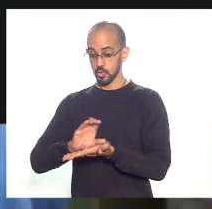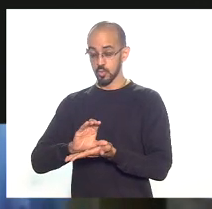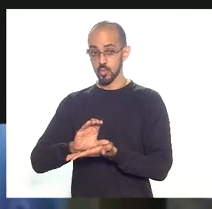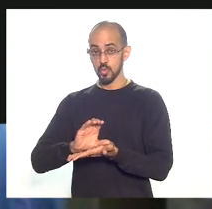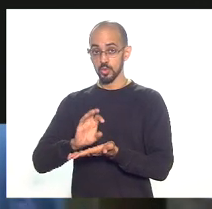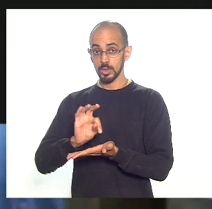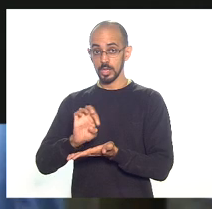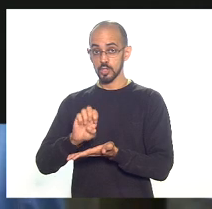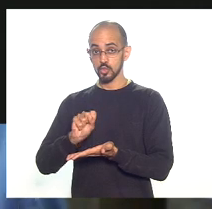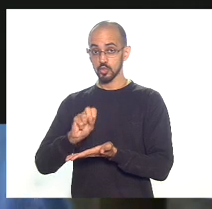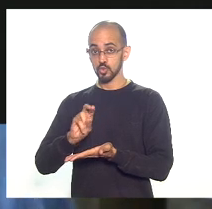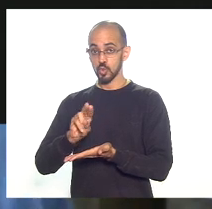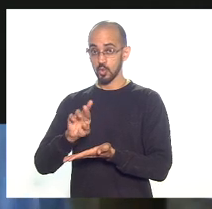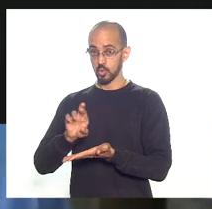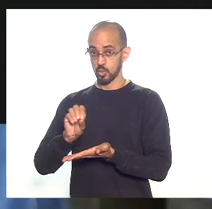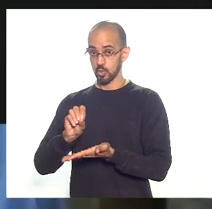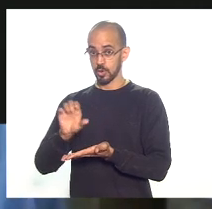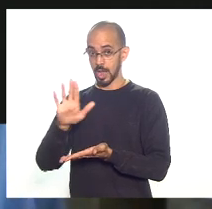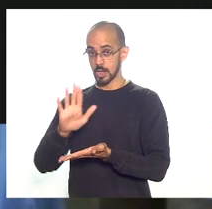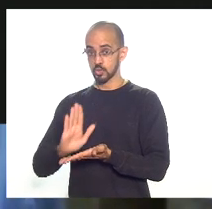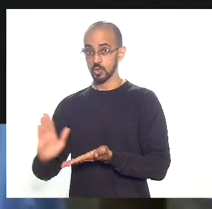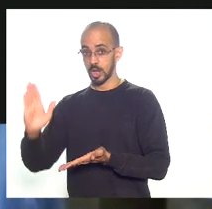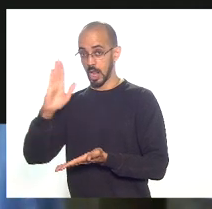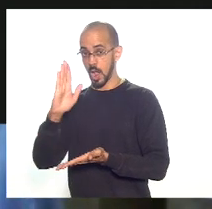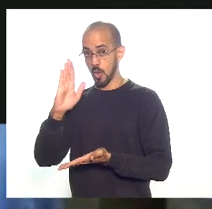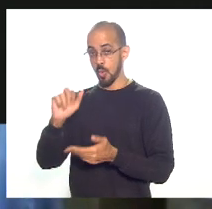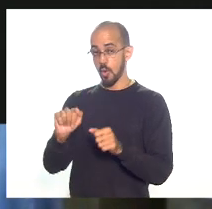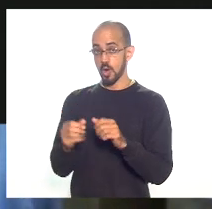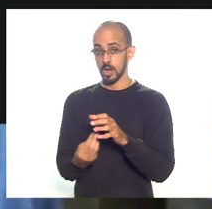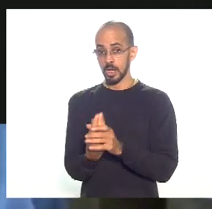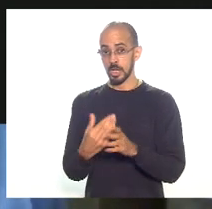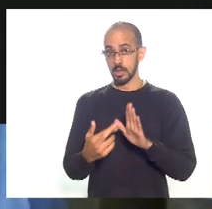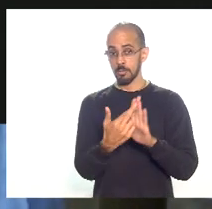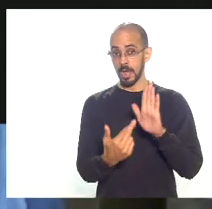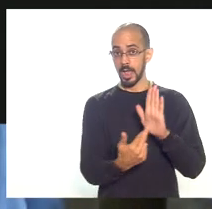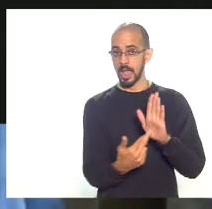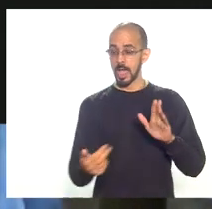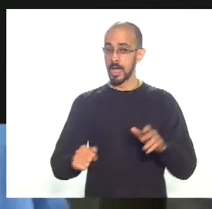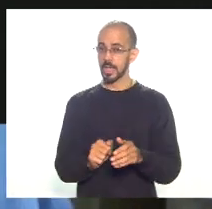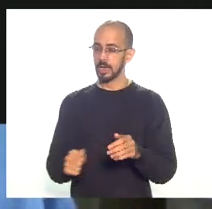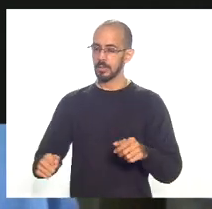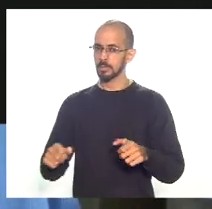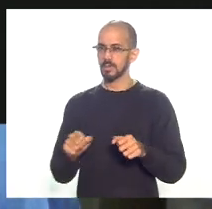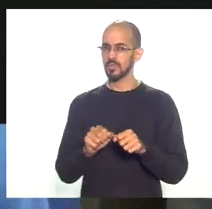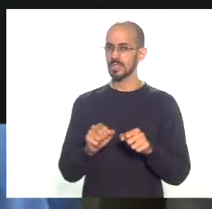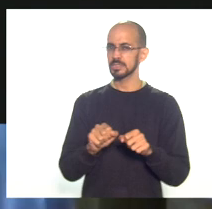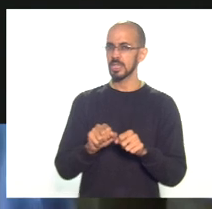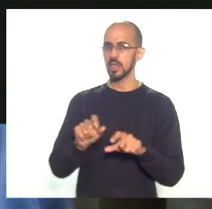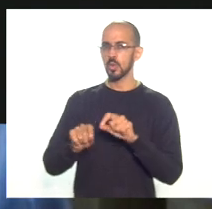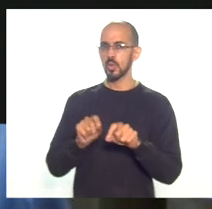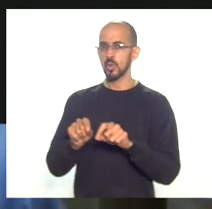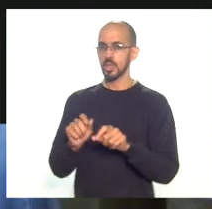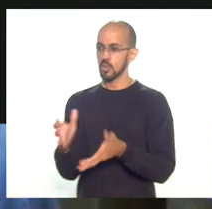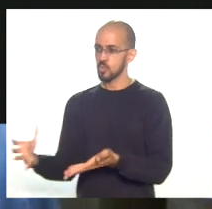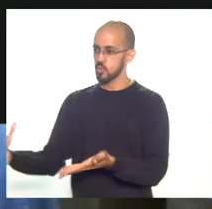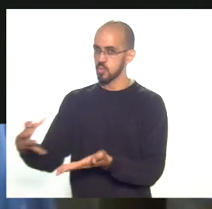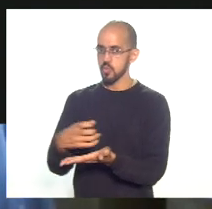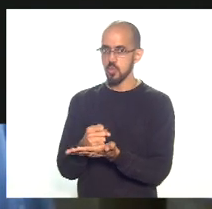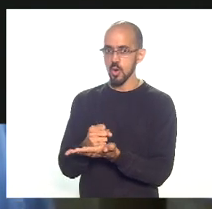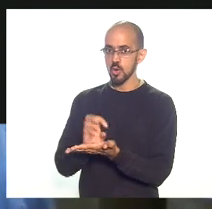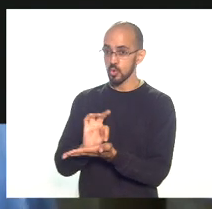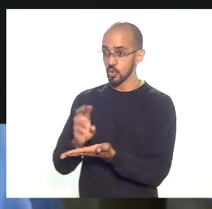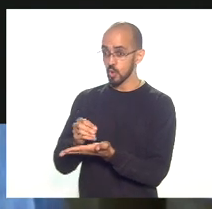somente para concentrar todos os cortes